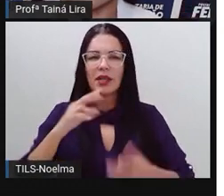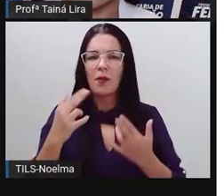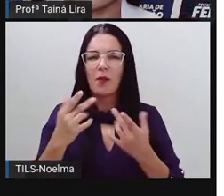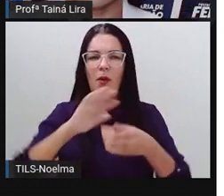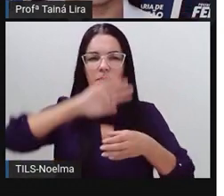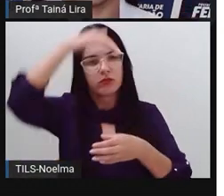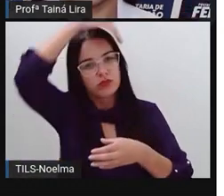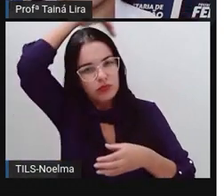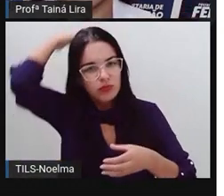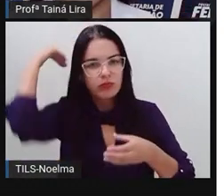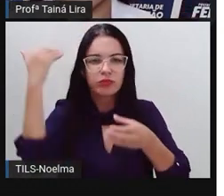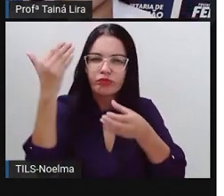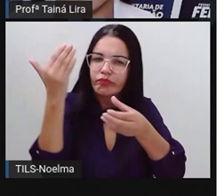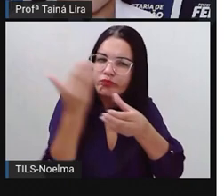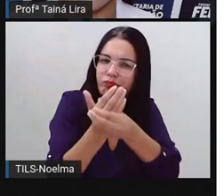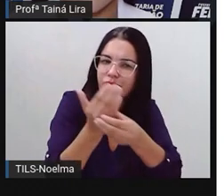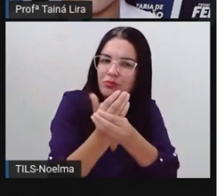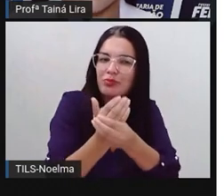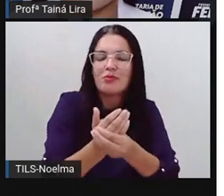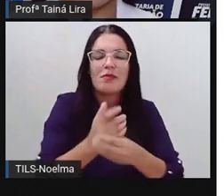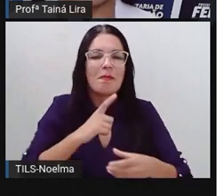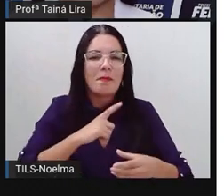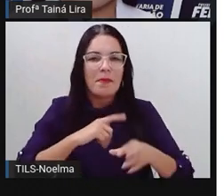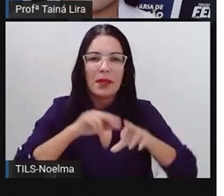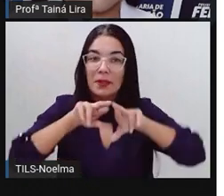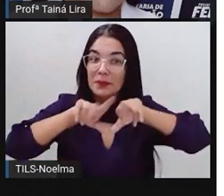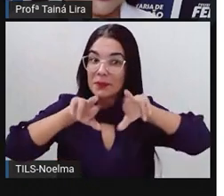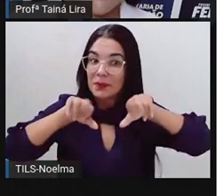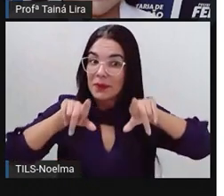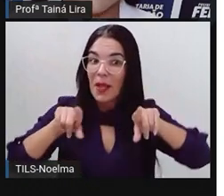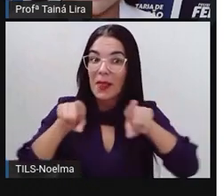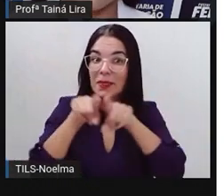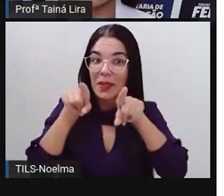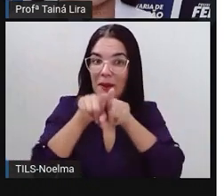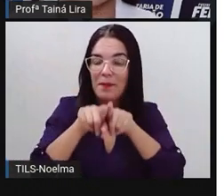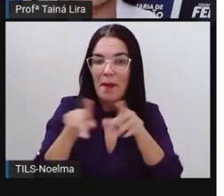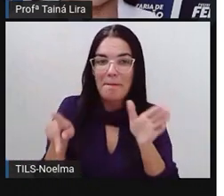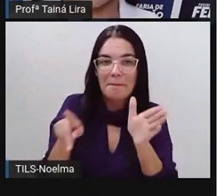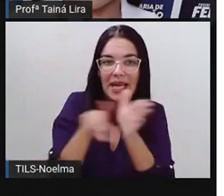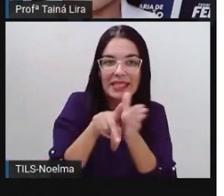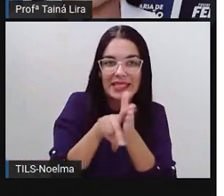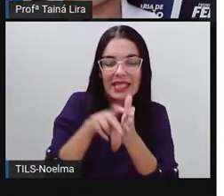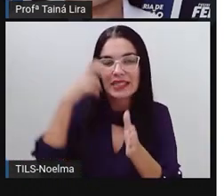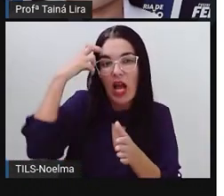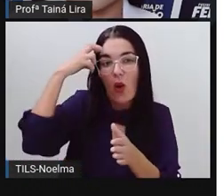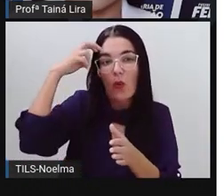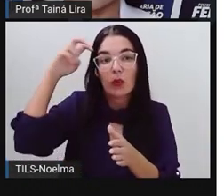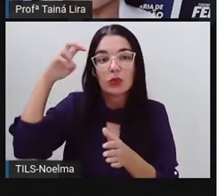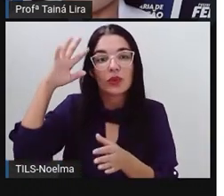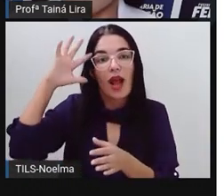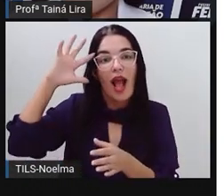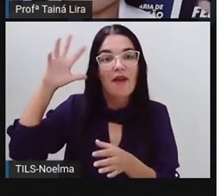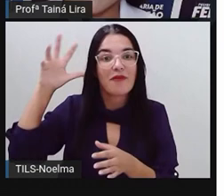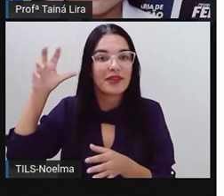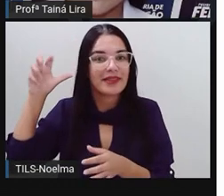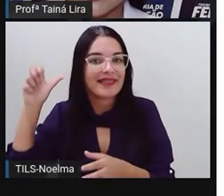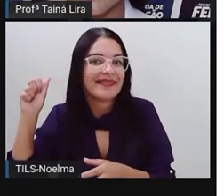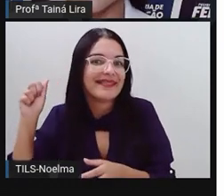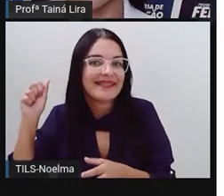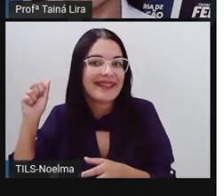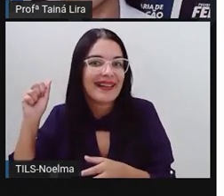o caruru acarajé abará o sarapatel são pratos de origem